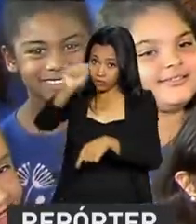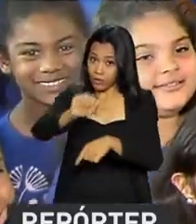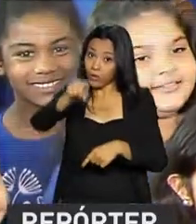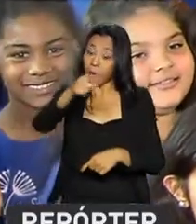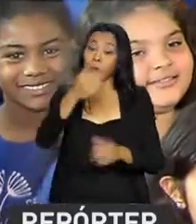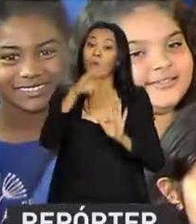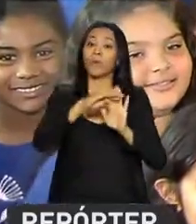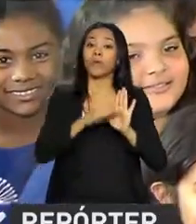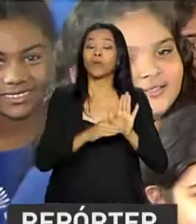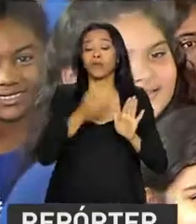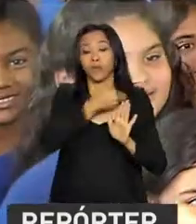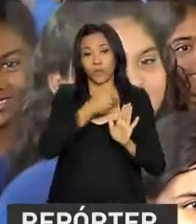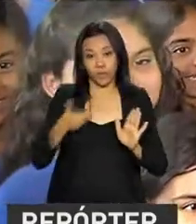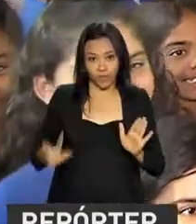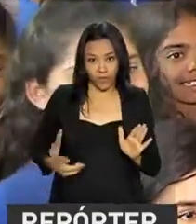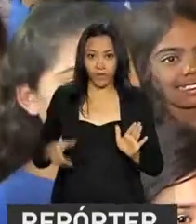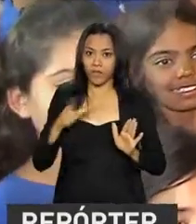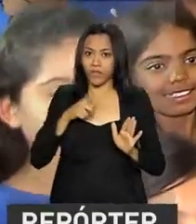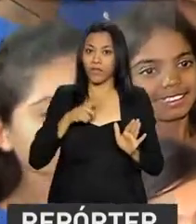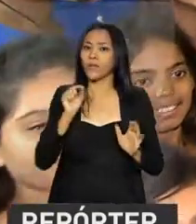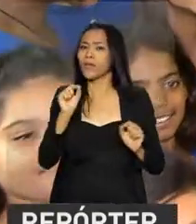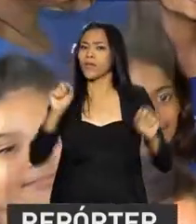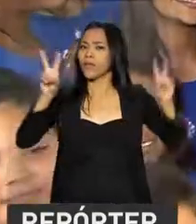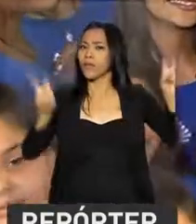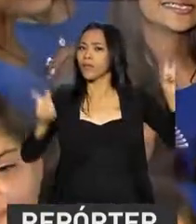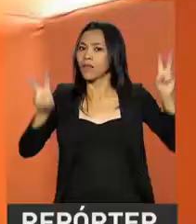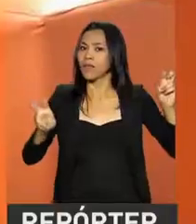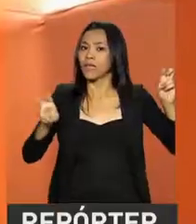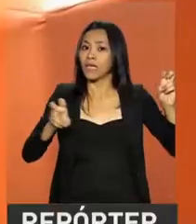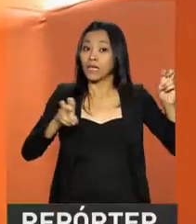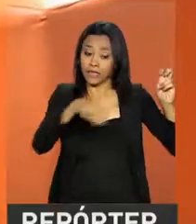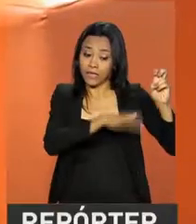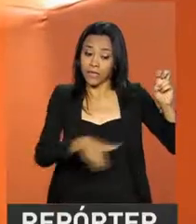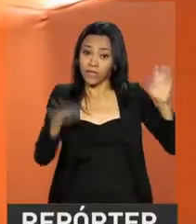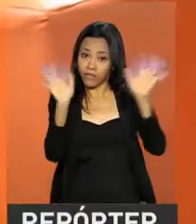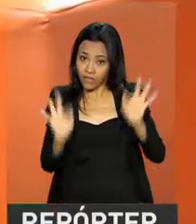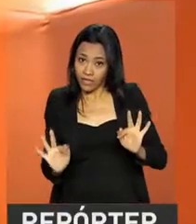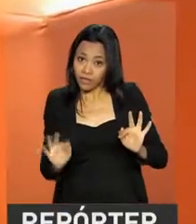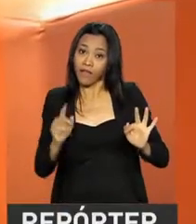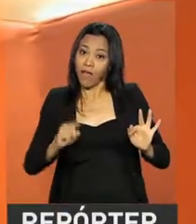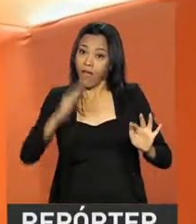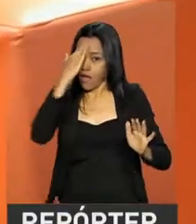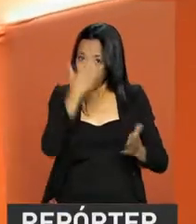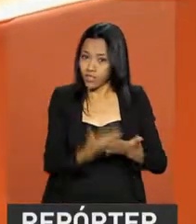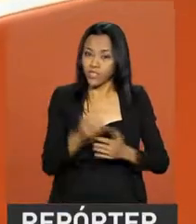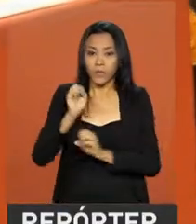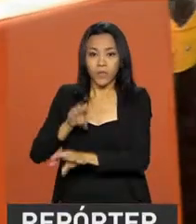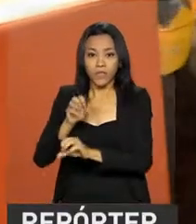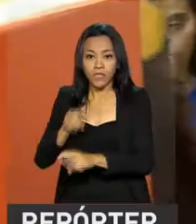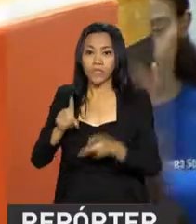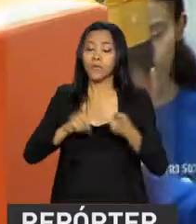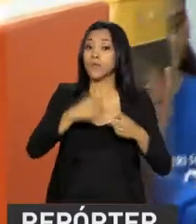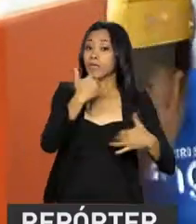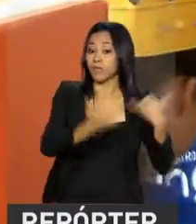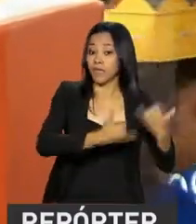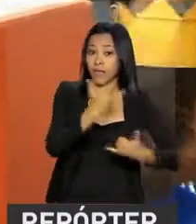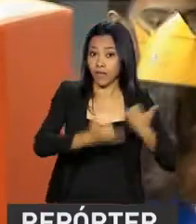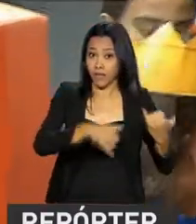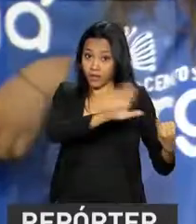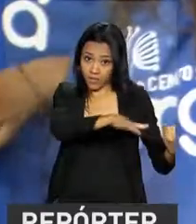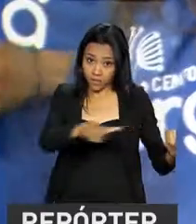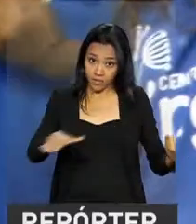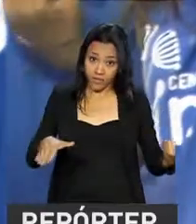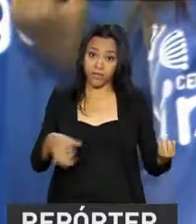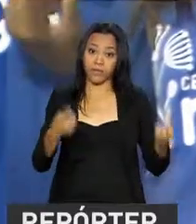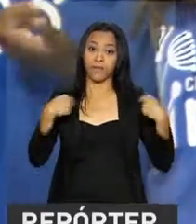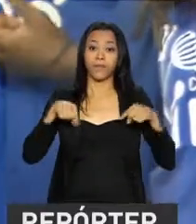do governo Criança Feliz, lançado há pouco mais de um ano, aposta em educação e brincadeiras para a criançada.